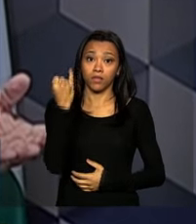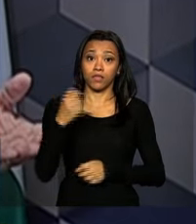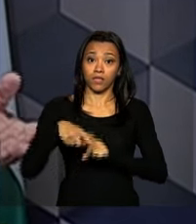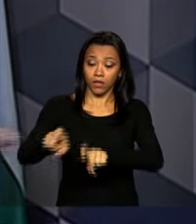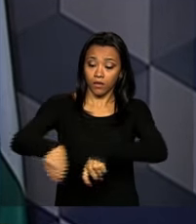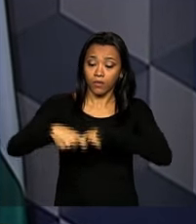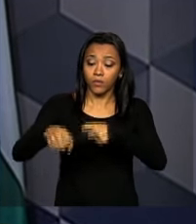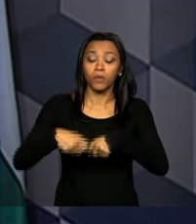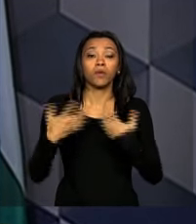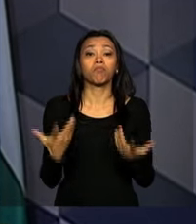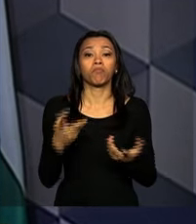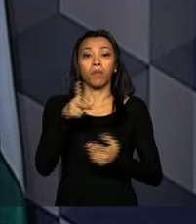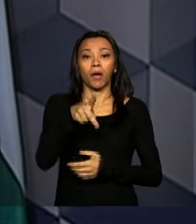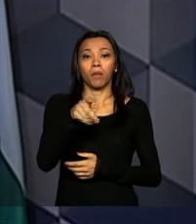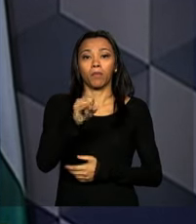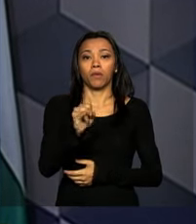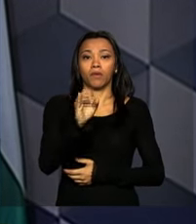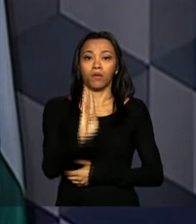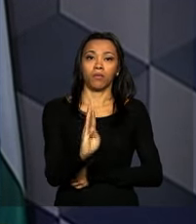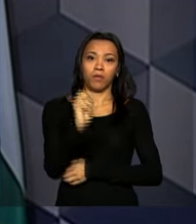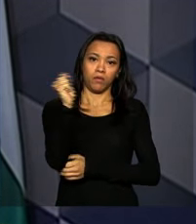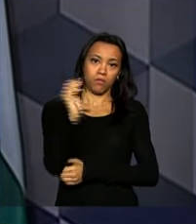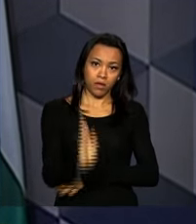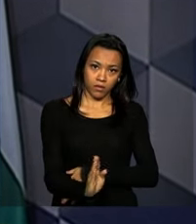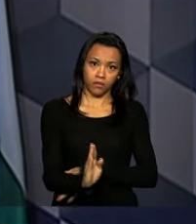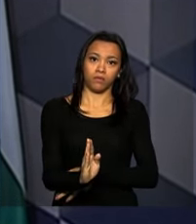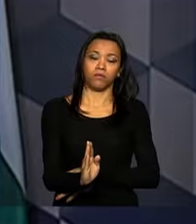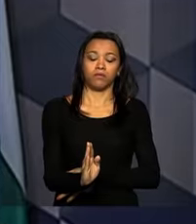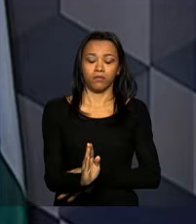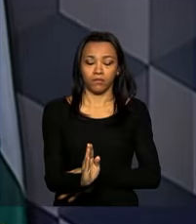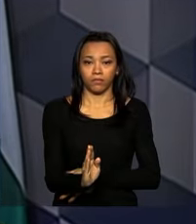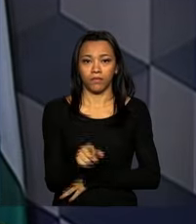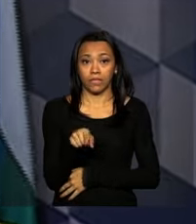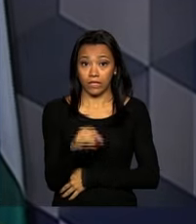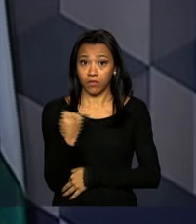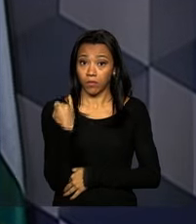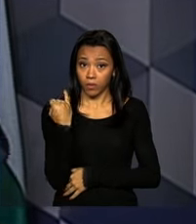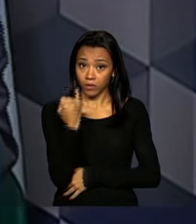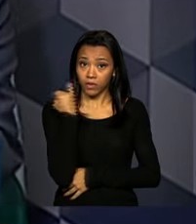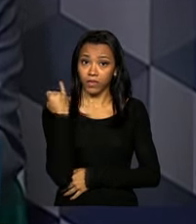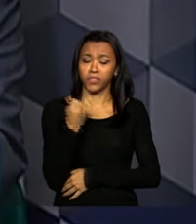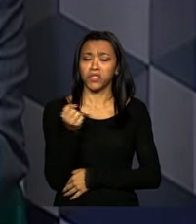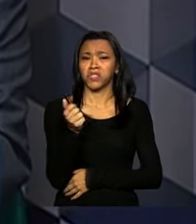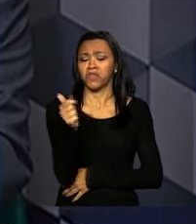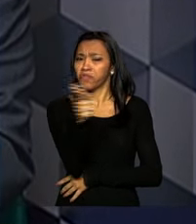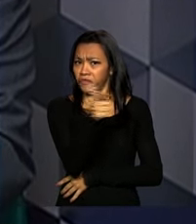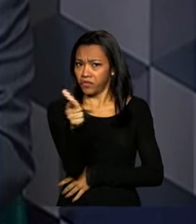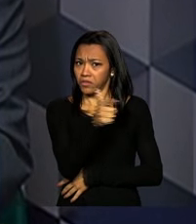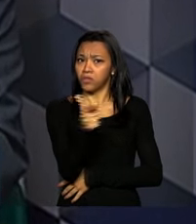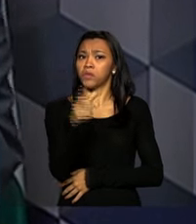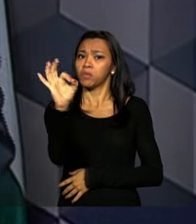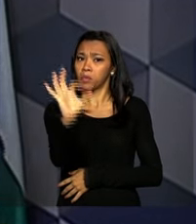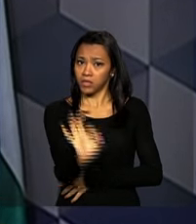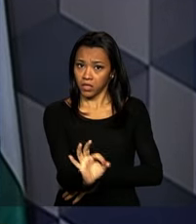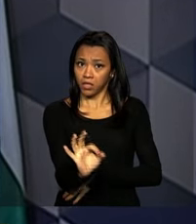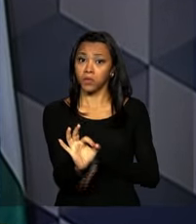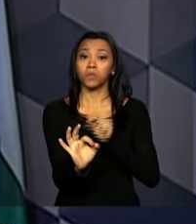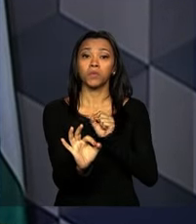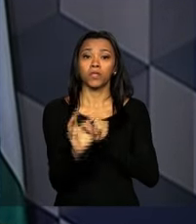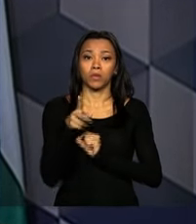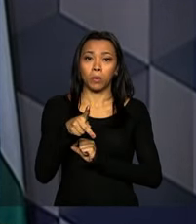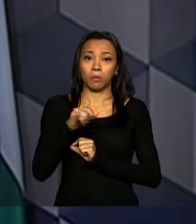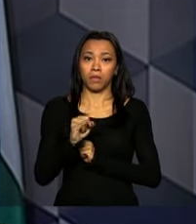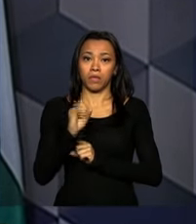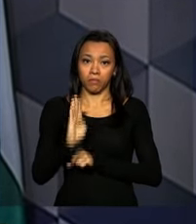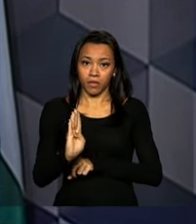para o PIB brasileiro, um país com a vocação agrícola. cerca de 22% do PIB brasileiro vem